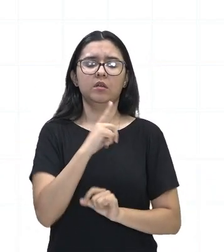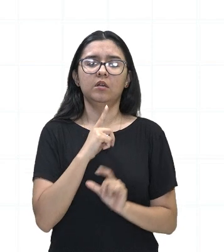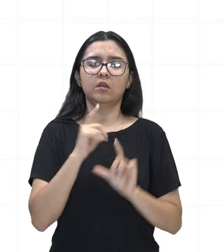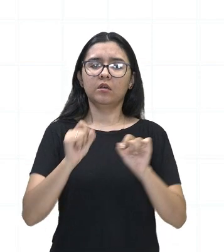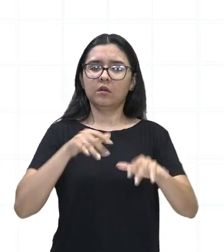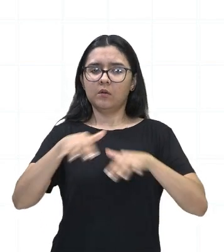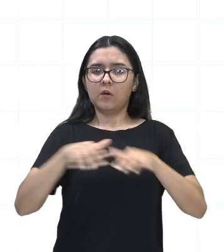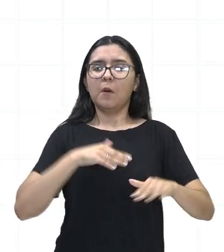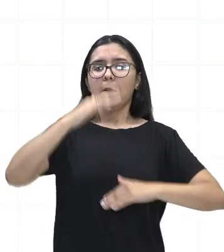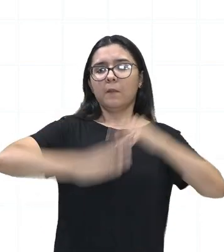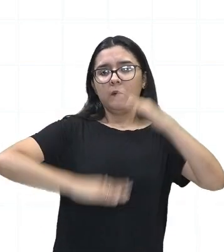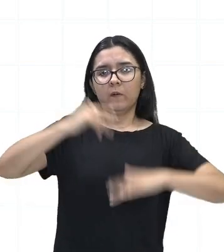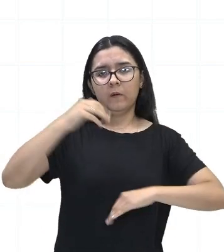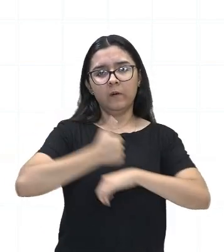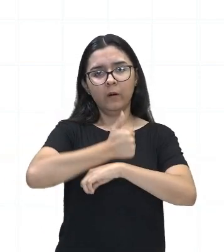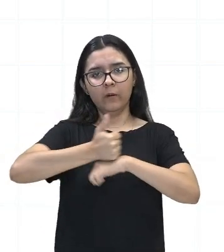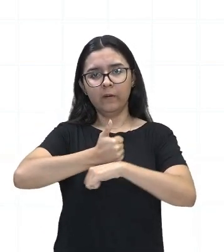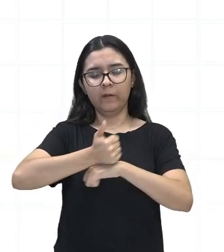performances profissionais, né?